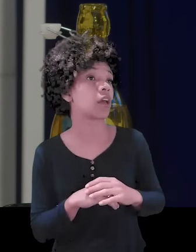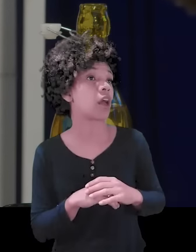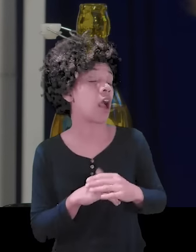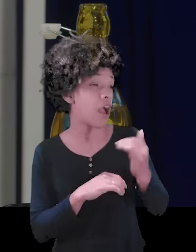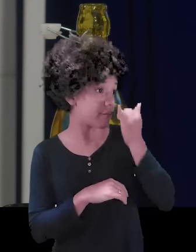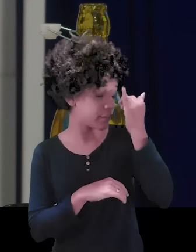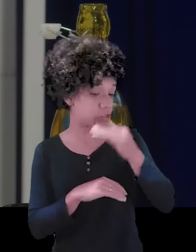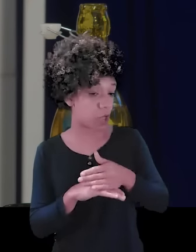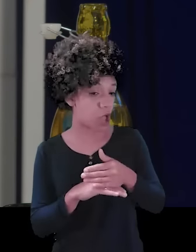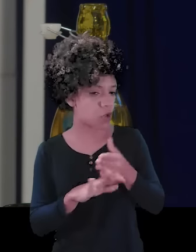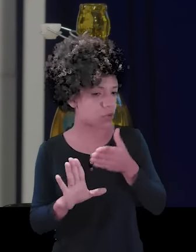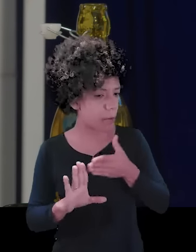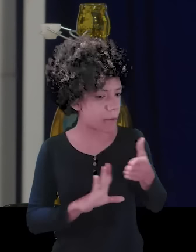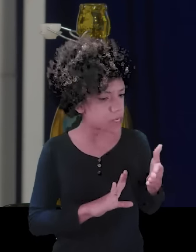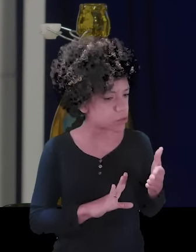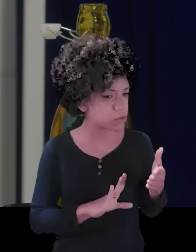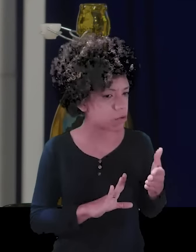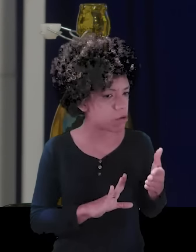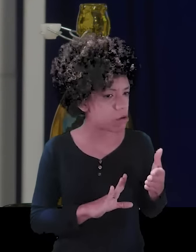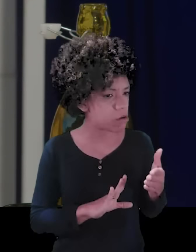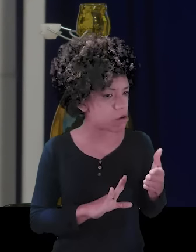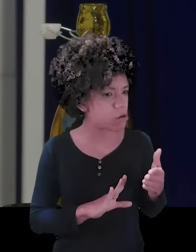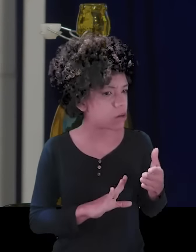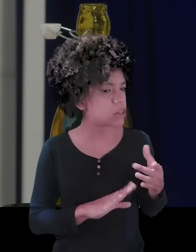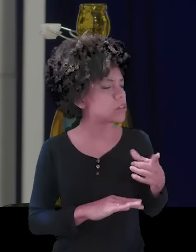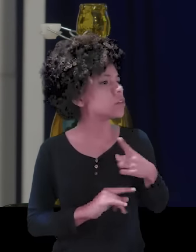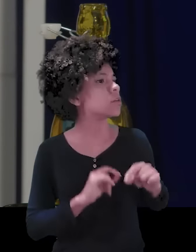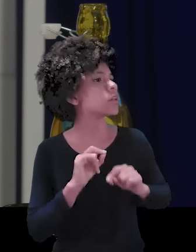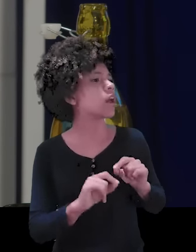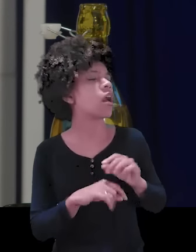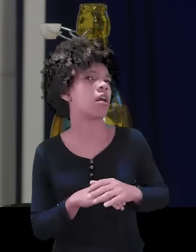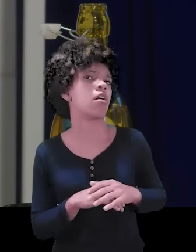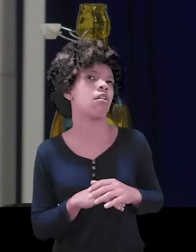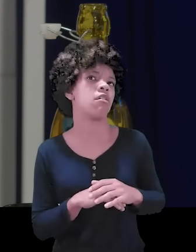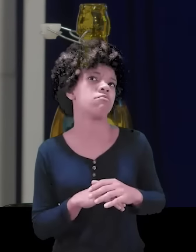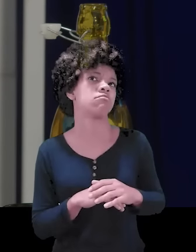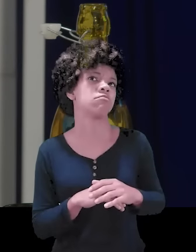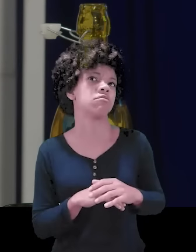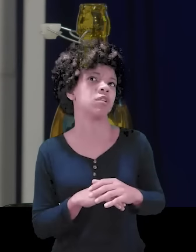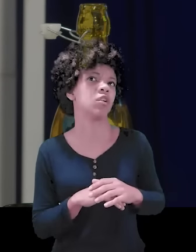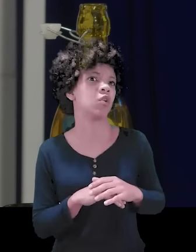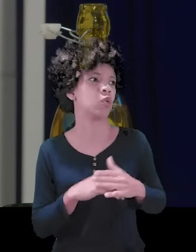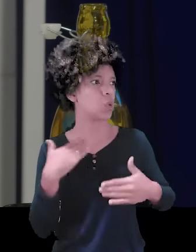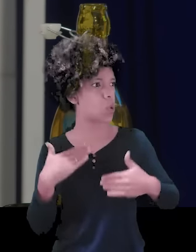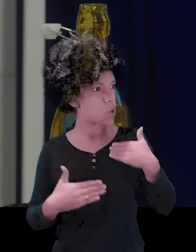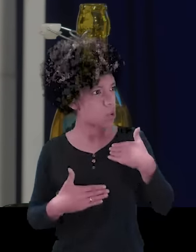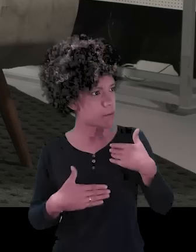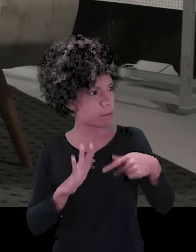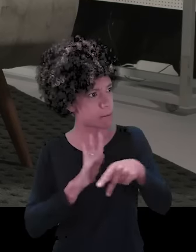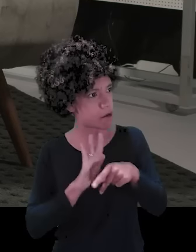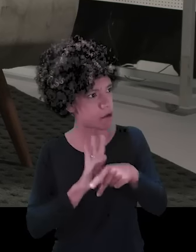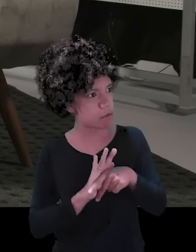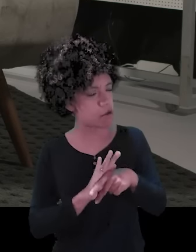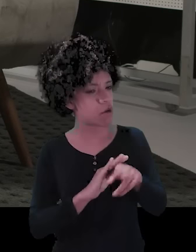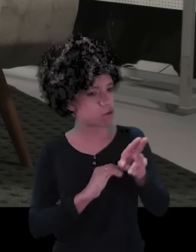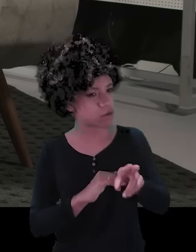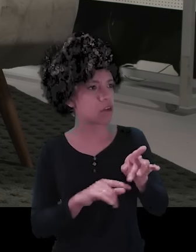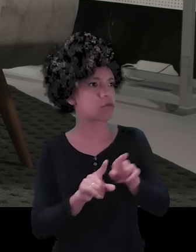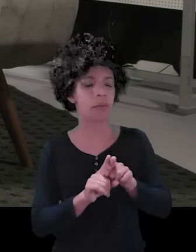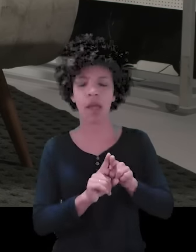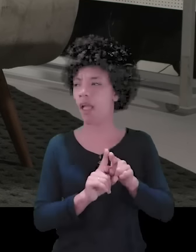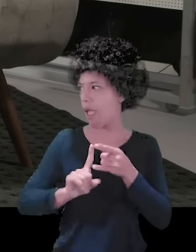vítima tá no lugar além da questão é é do corpo dela que está sendo